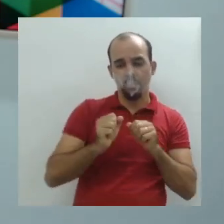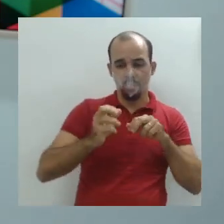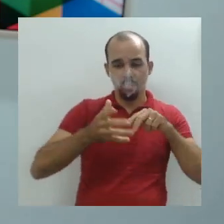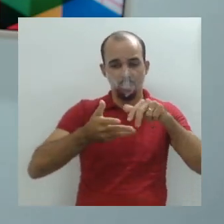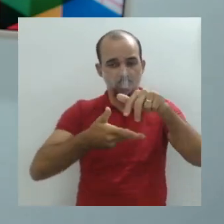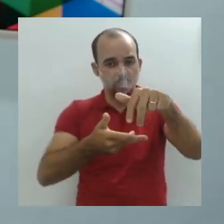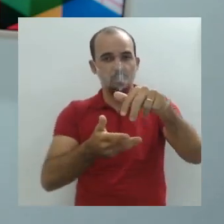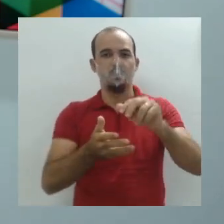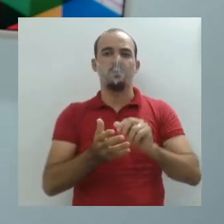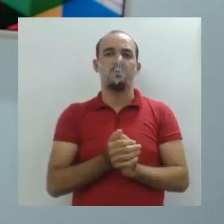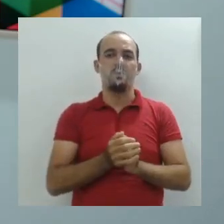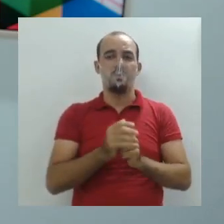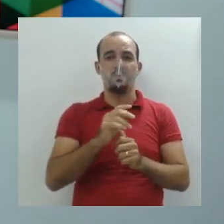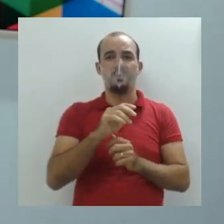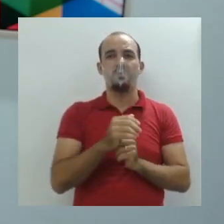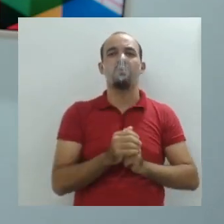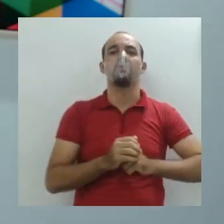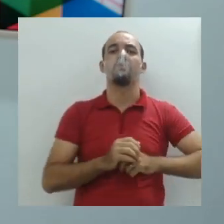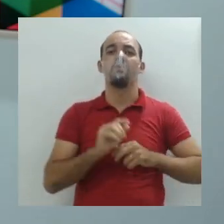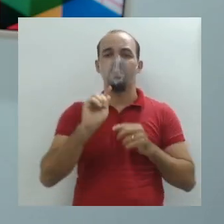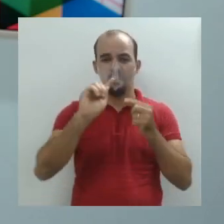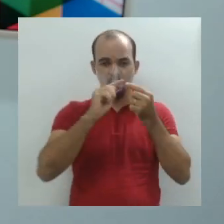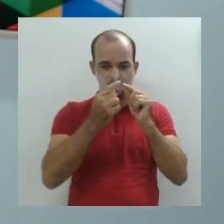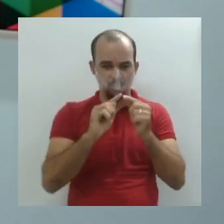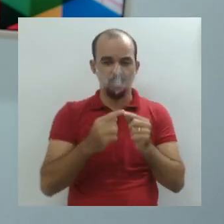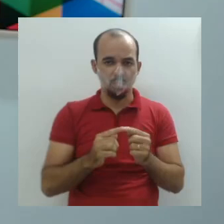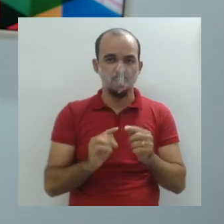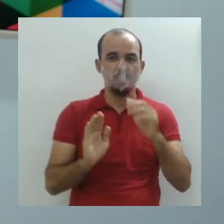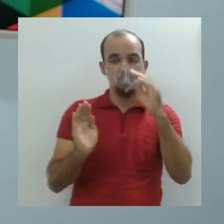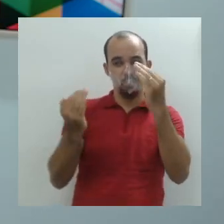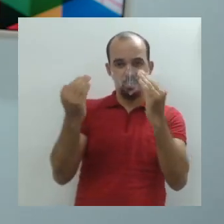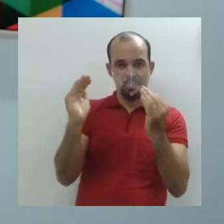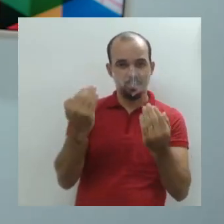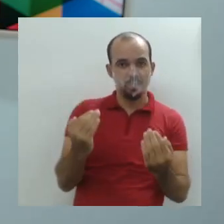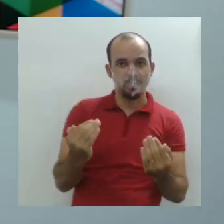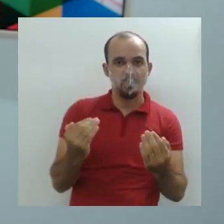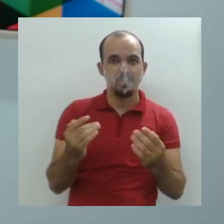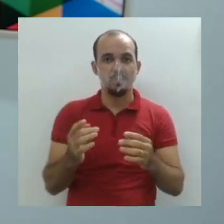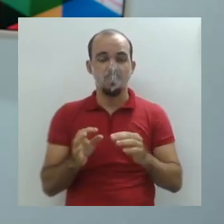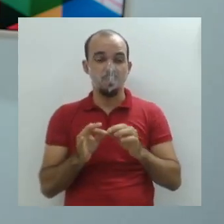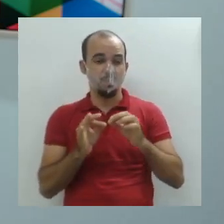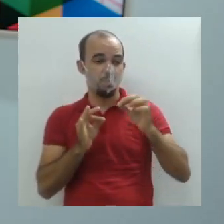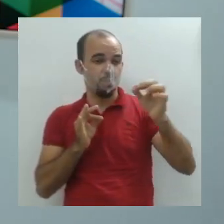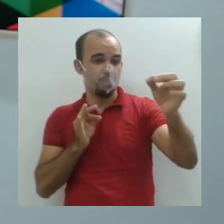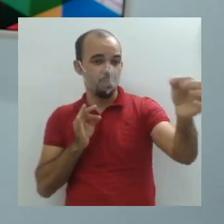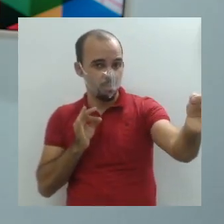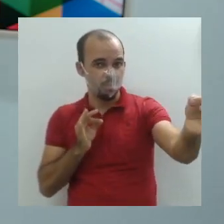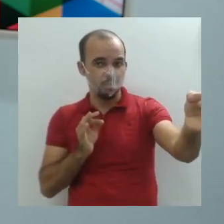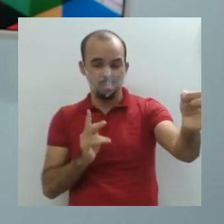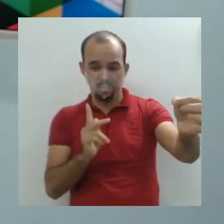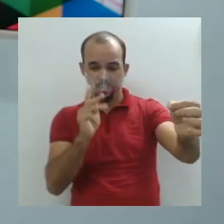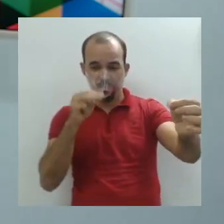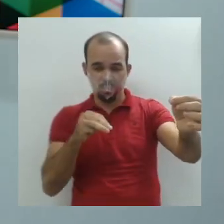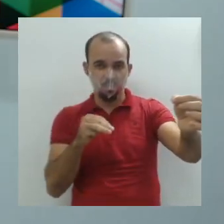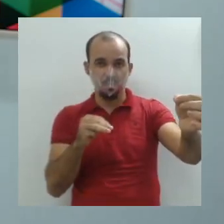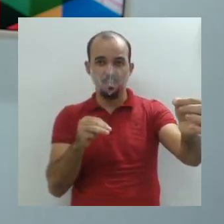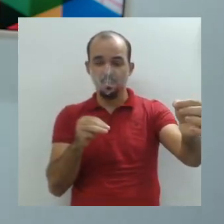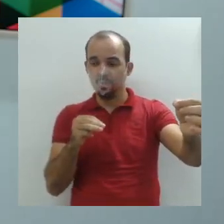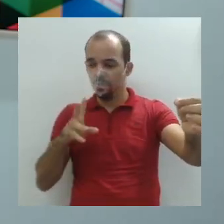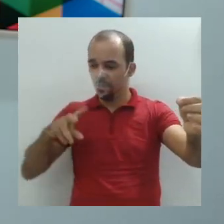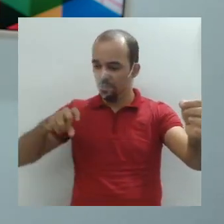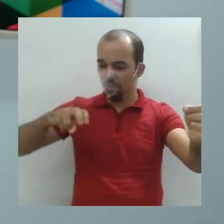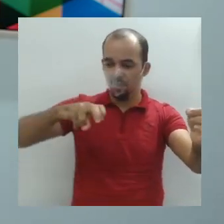razão? Exato, velocidade é uma razão ou comparação entre a distância percorrida e o tempo, beleza? Assim